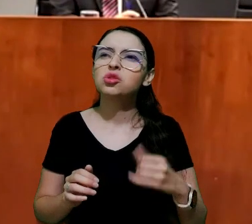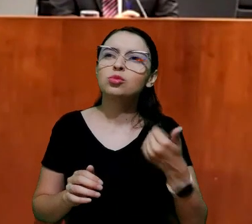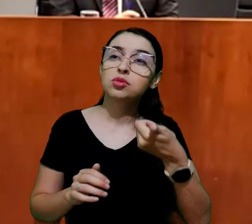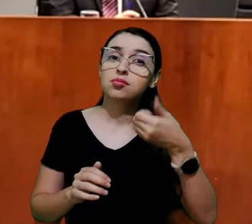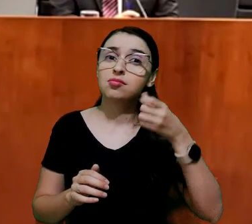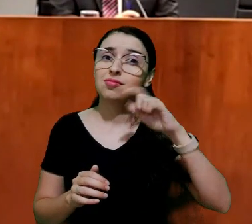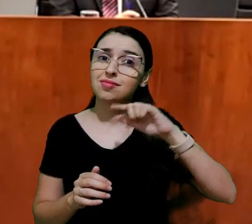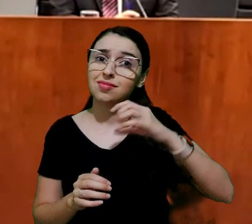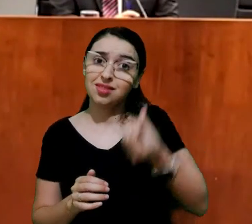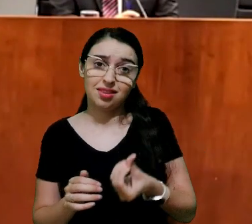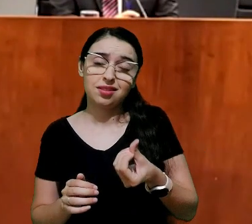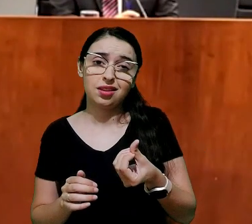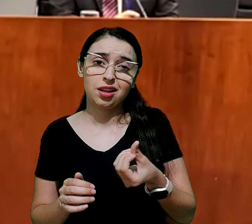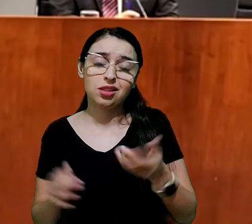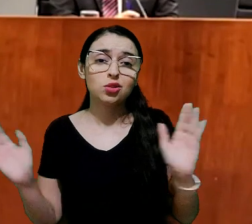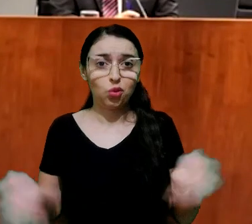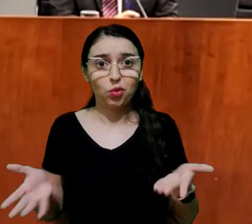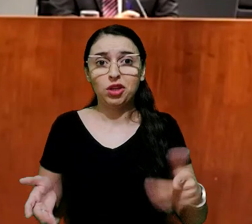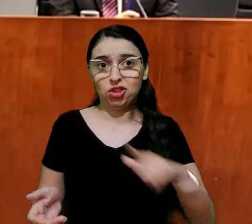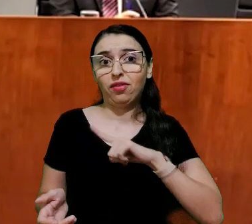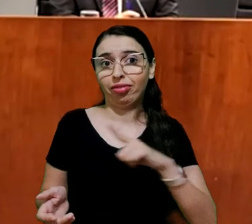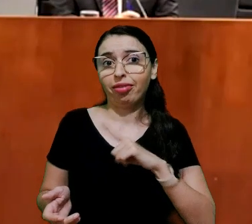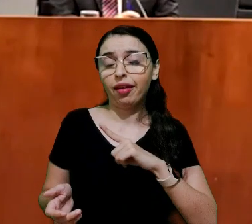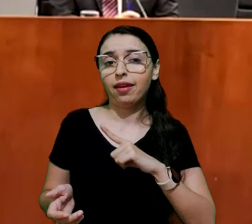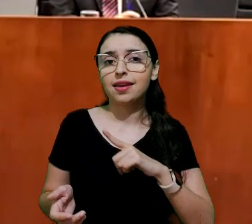cônjuge é herdeiro necessário.